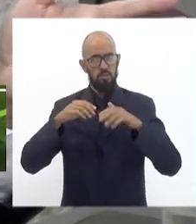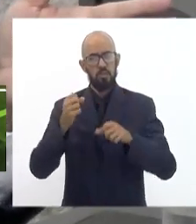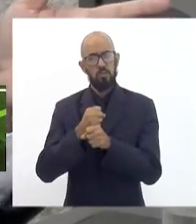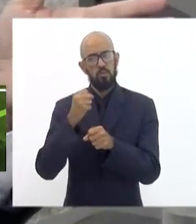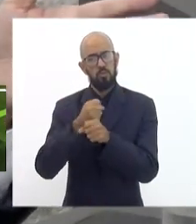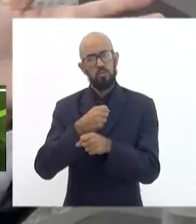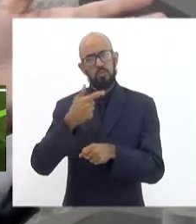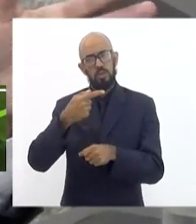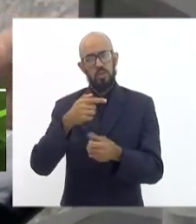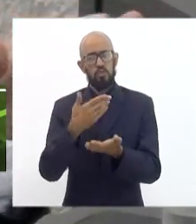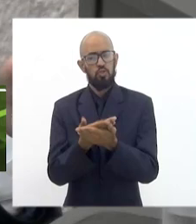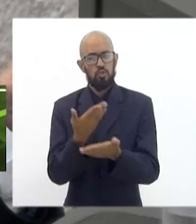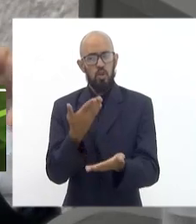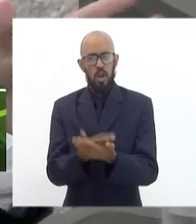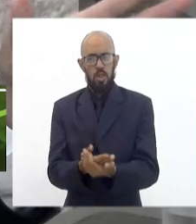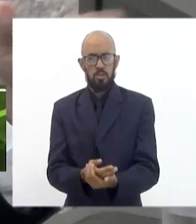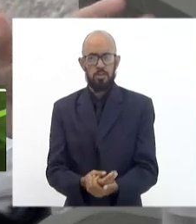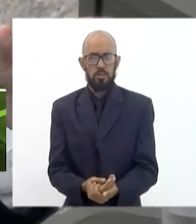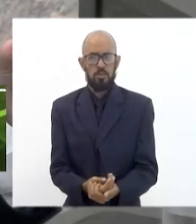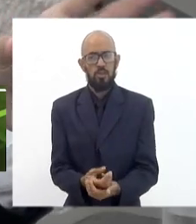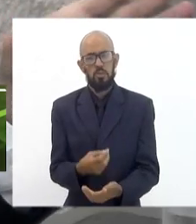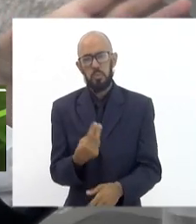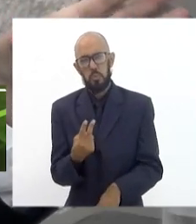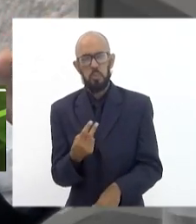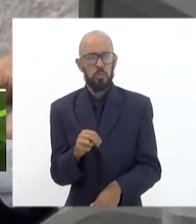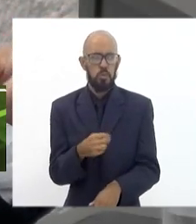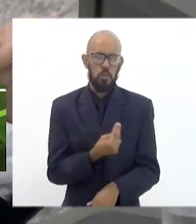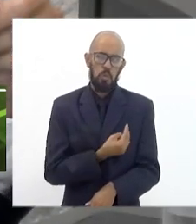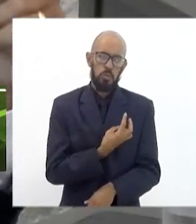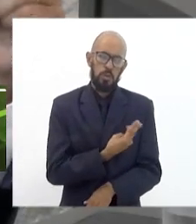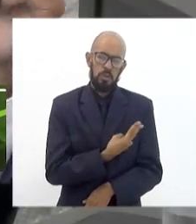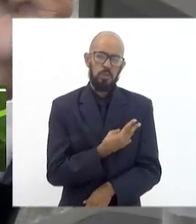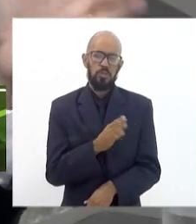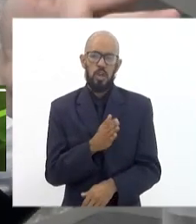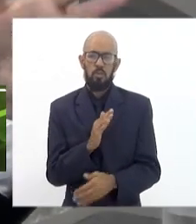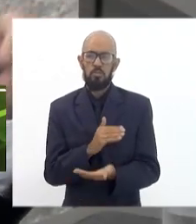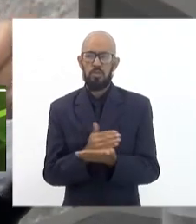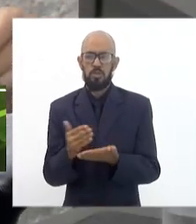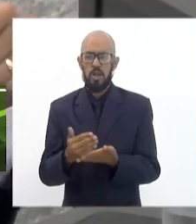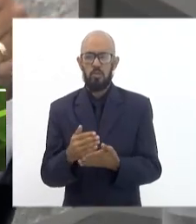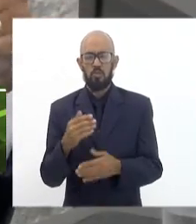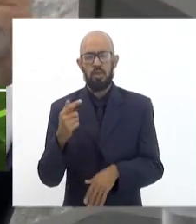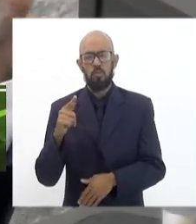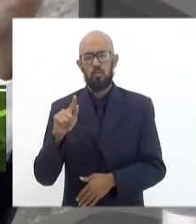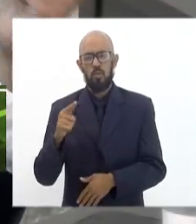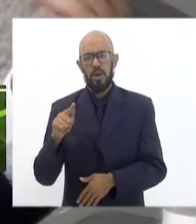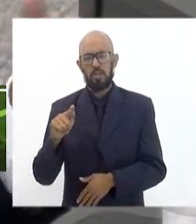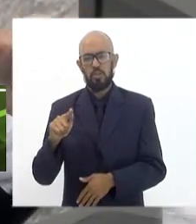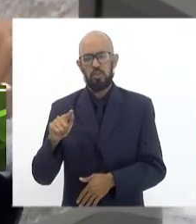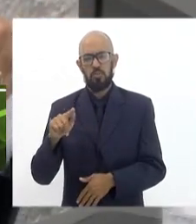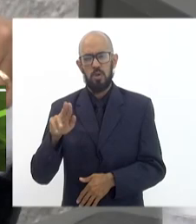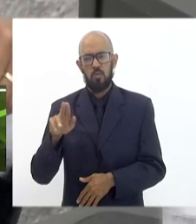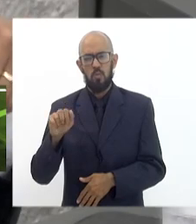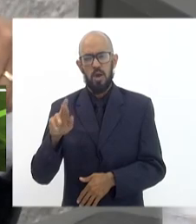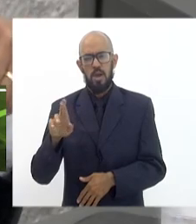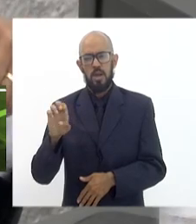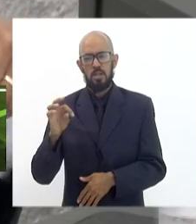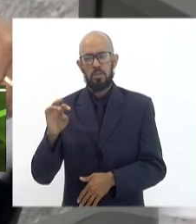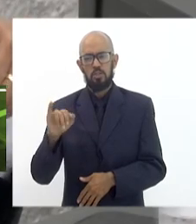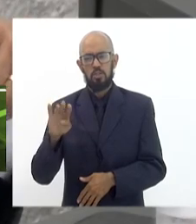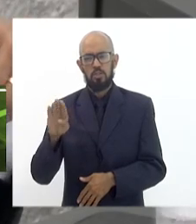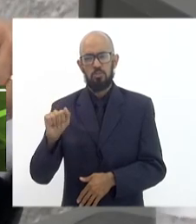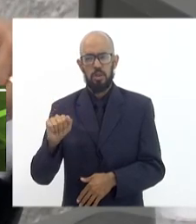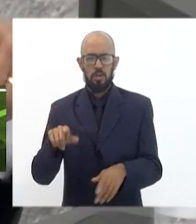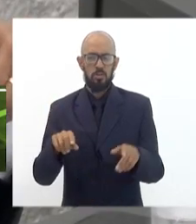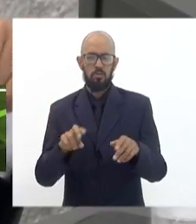escolas inclusive duas ou três já estão em construção tipo Guaratiba agora nós vamos ter agora a